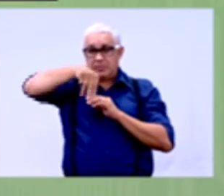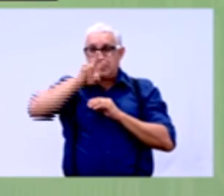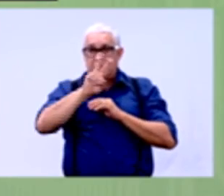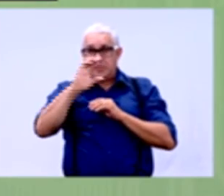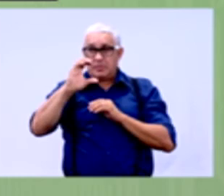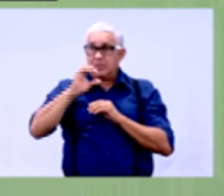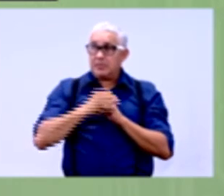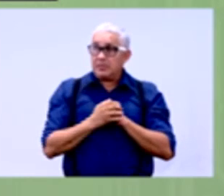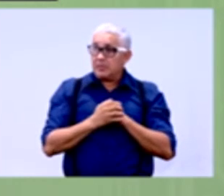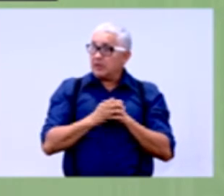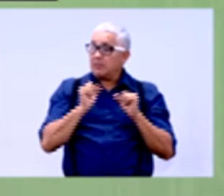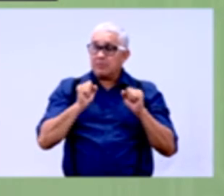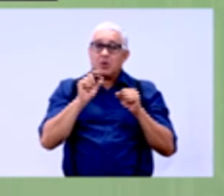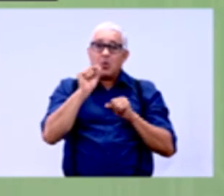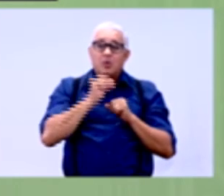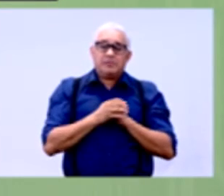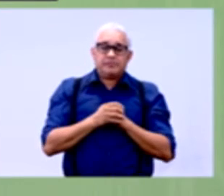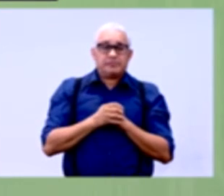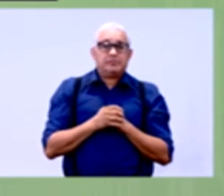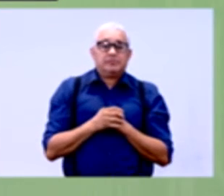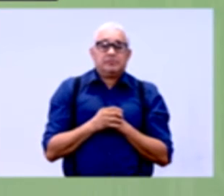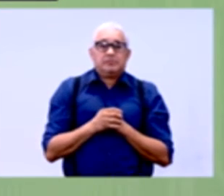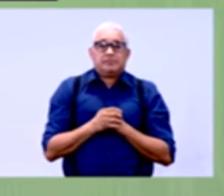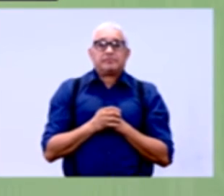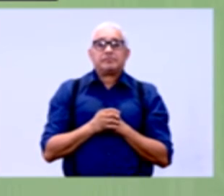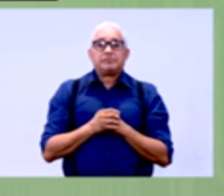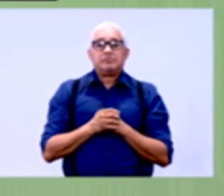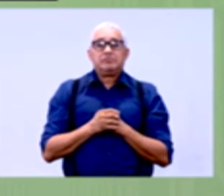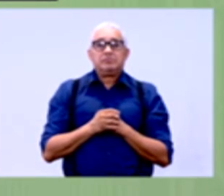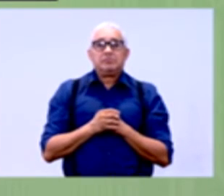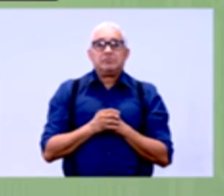né, nós podemos, então,